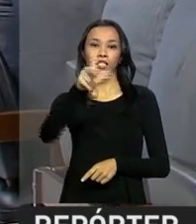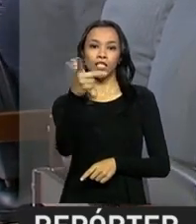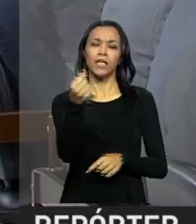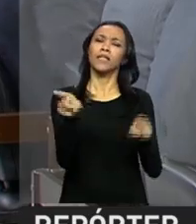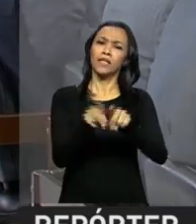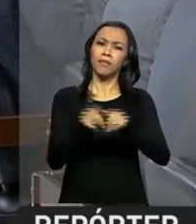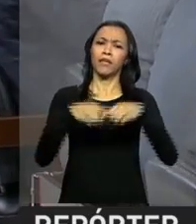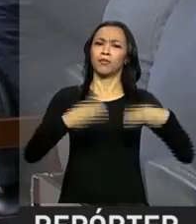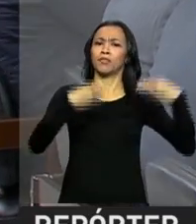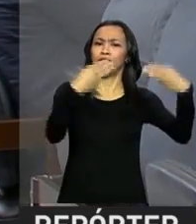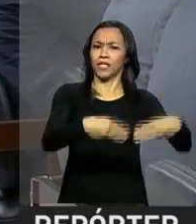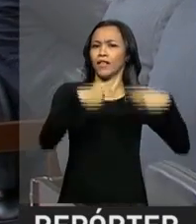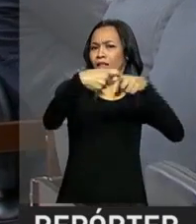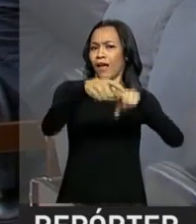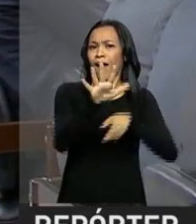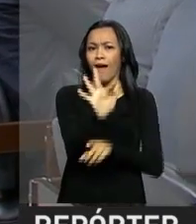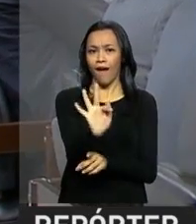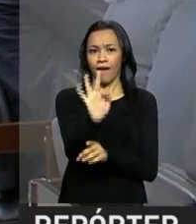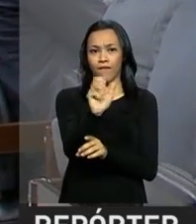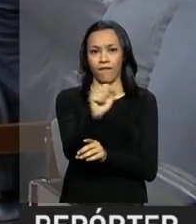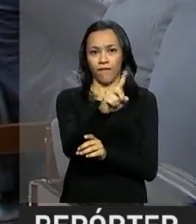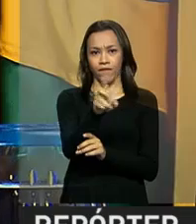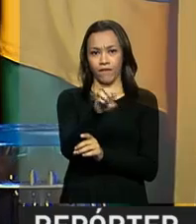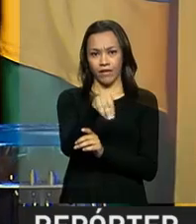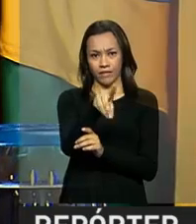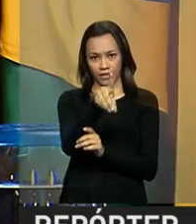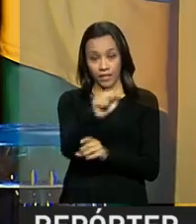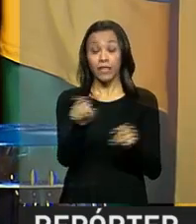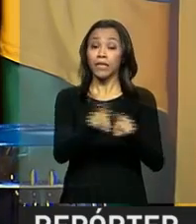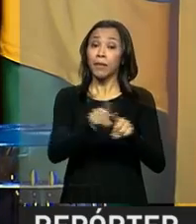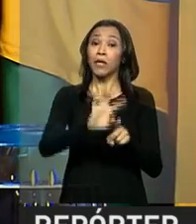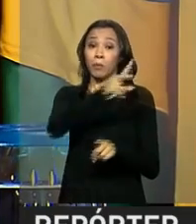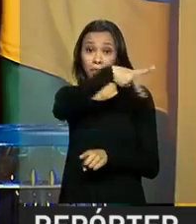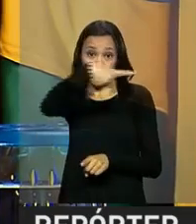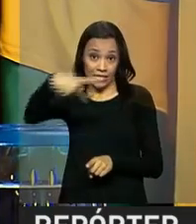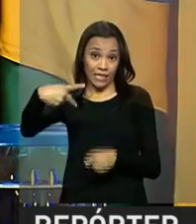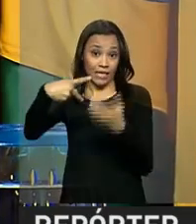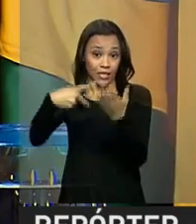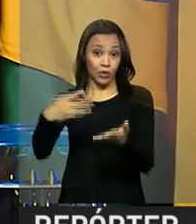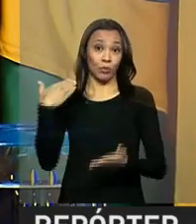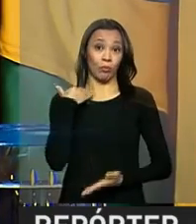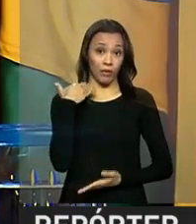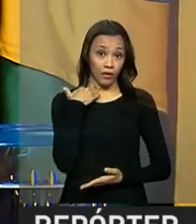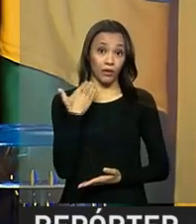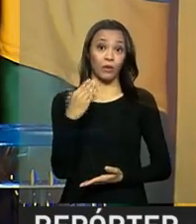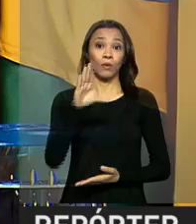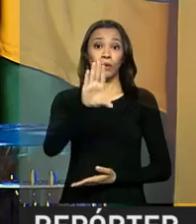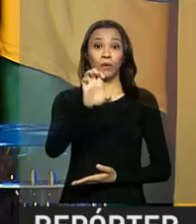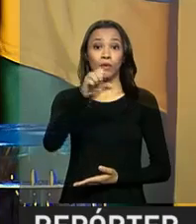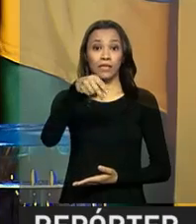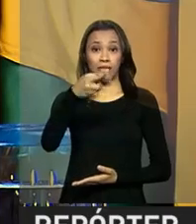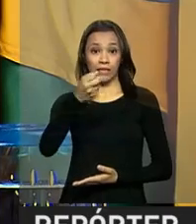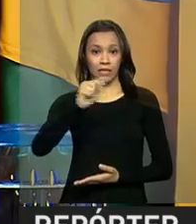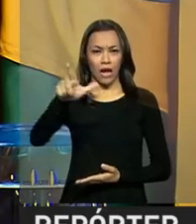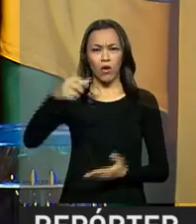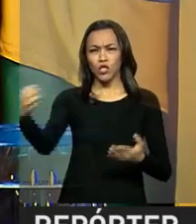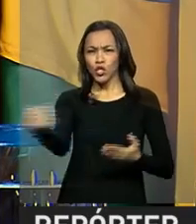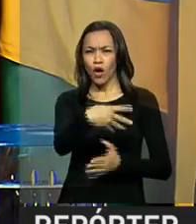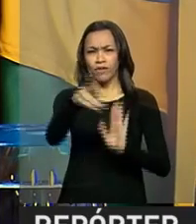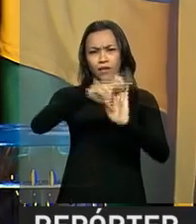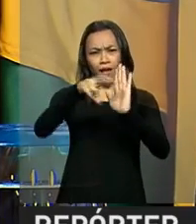Henrique Meirelles. Os ministros, além do presidente do Banco Central, Alexandre Tombini, discutem as novas medidas que devem